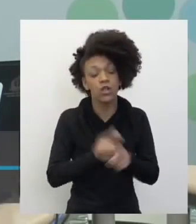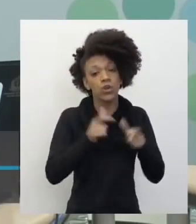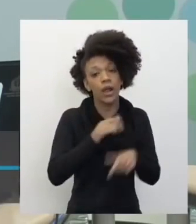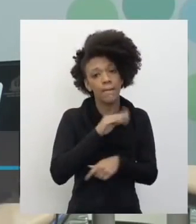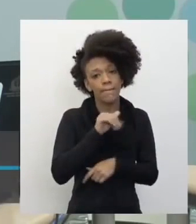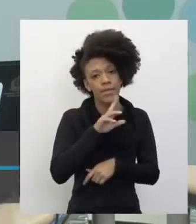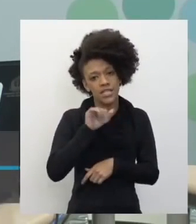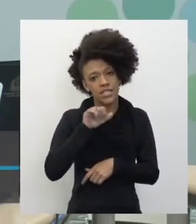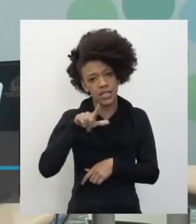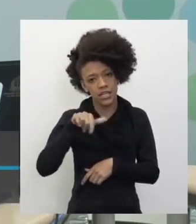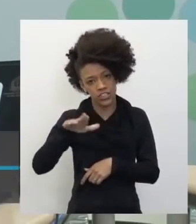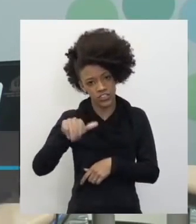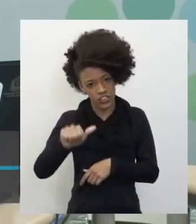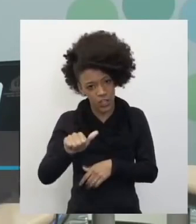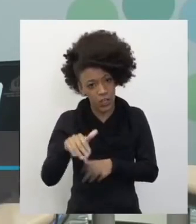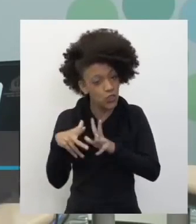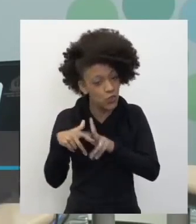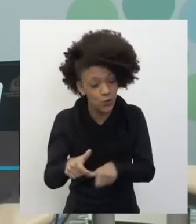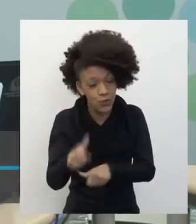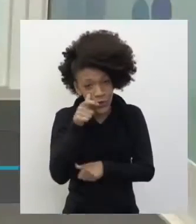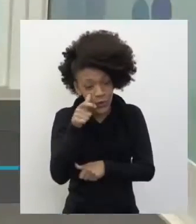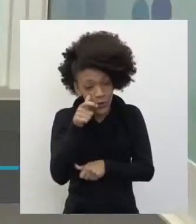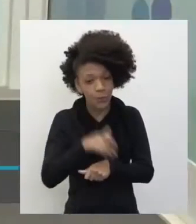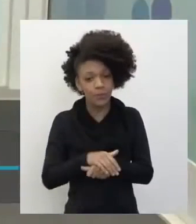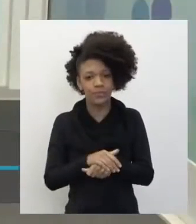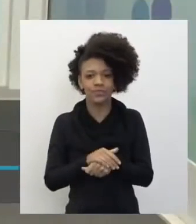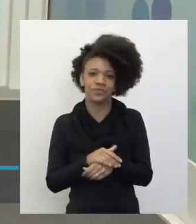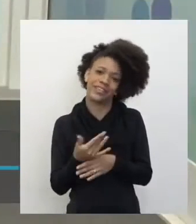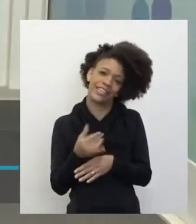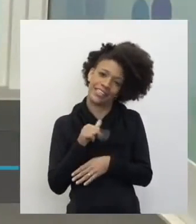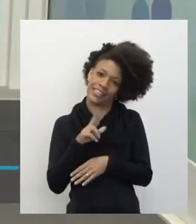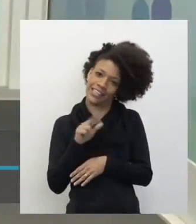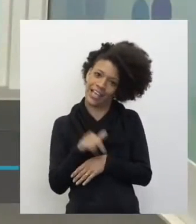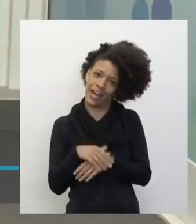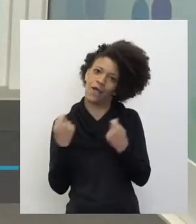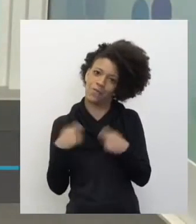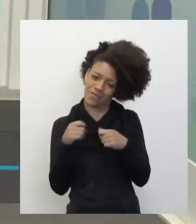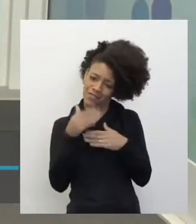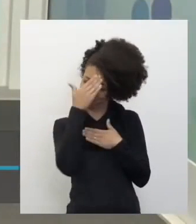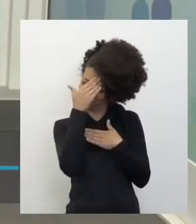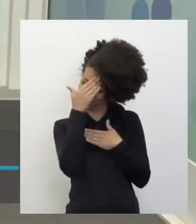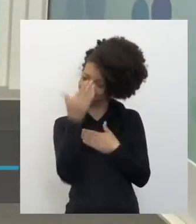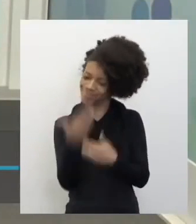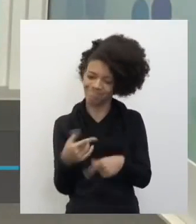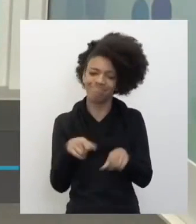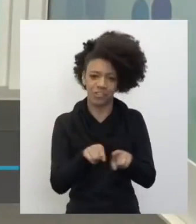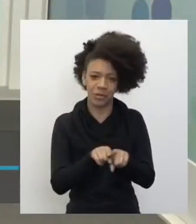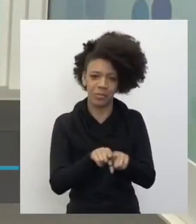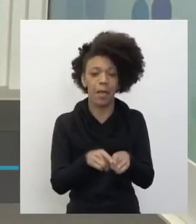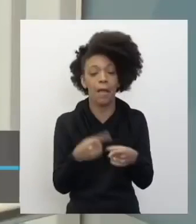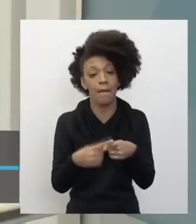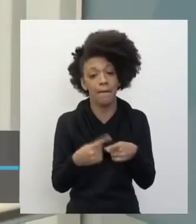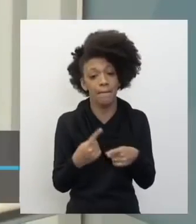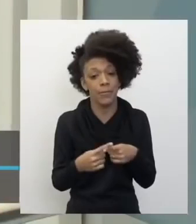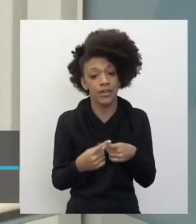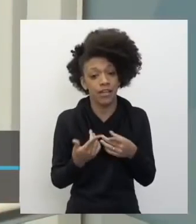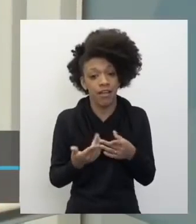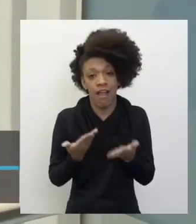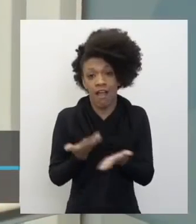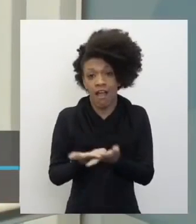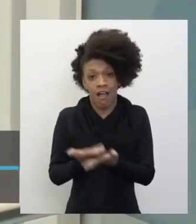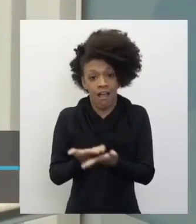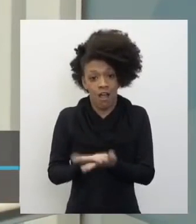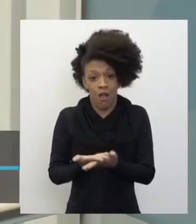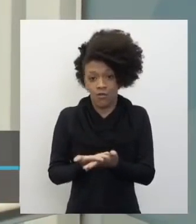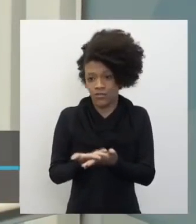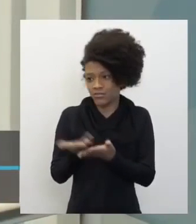mundo acompanhando a aula. Então bora aprender. Yara, eu também preciso agradecê-la, porque... a aula saiu por